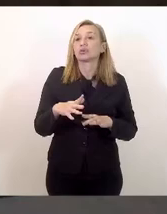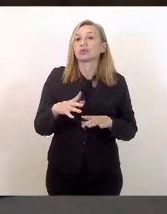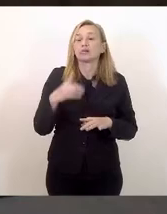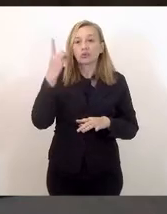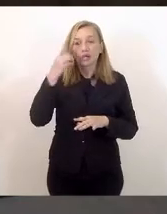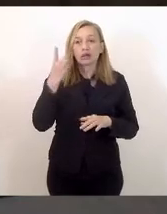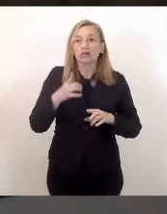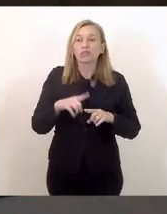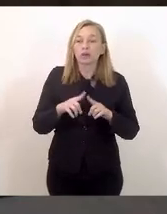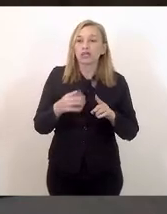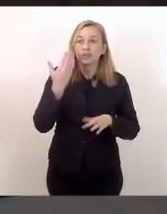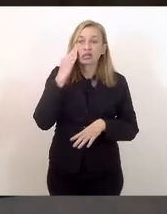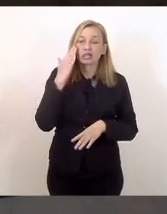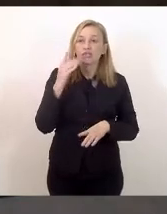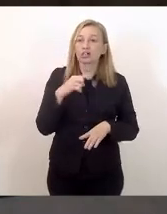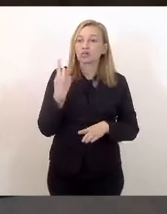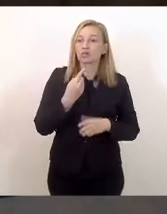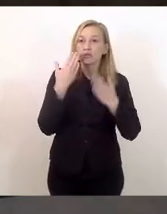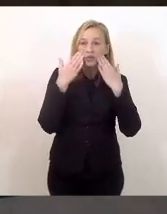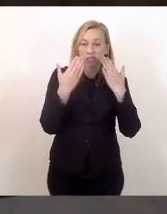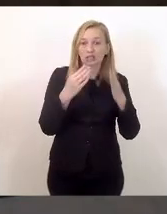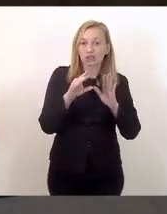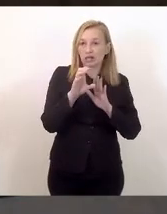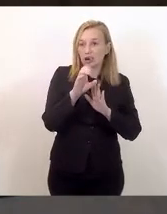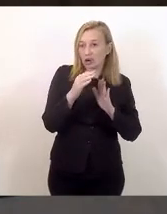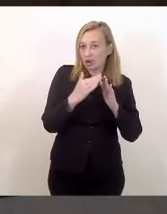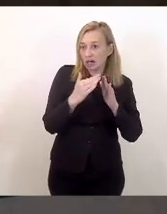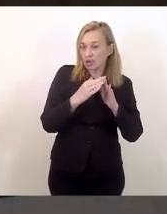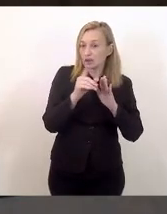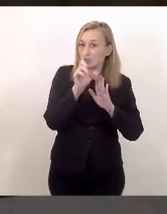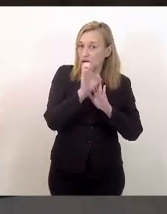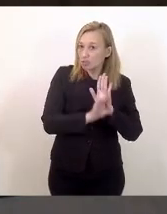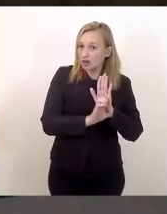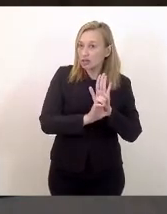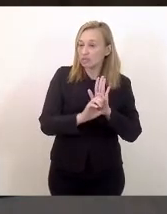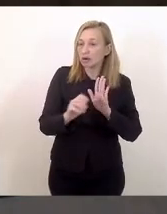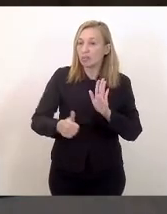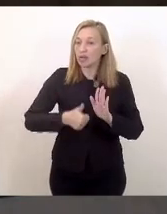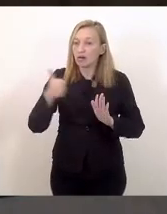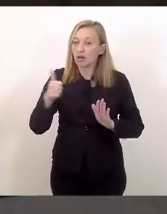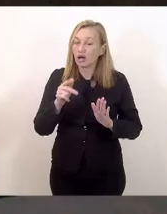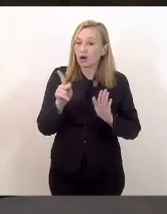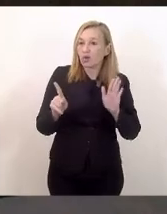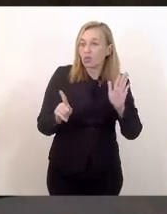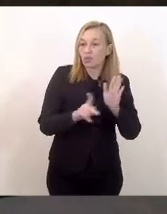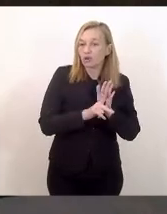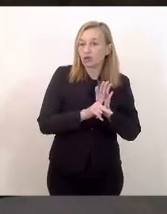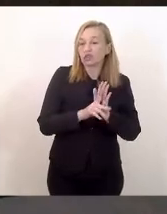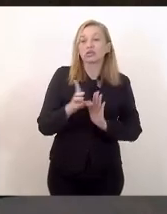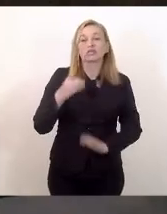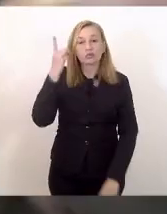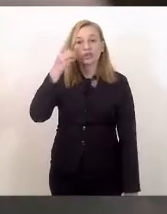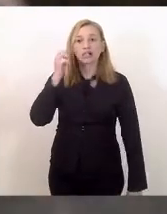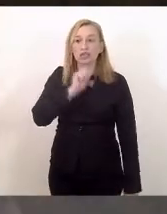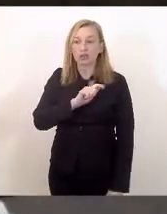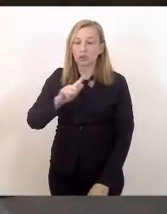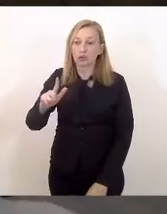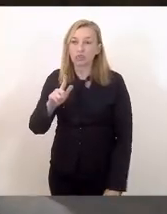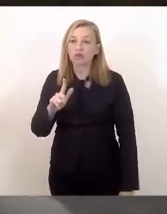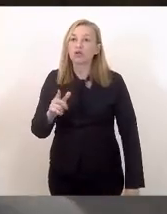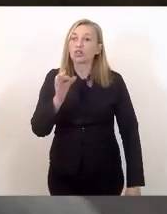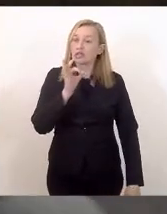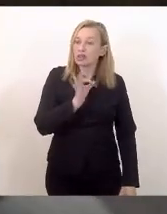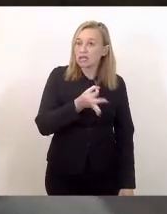nós apresentamos a essa casa uma emenda para aprimorar o projeto do deputado Daniel Libreiron,